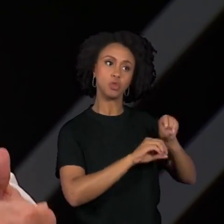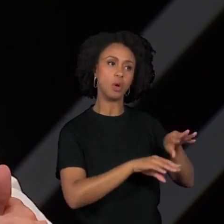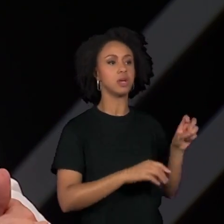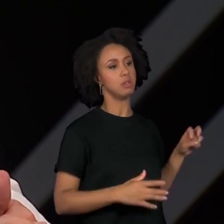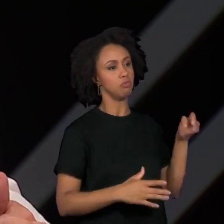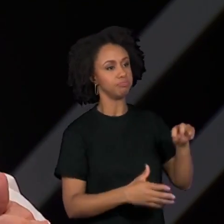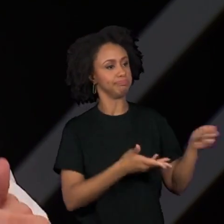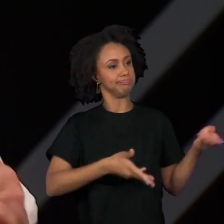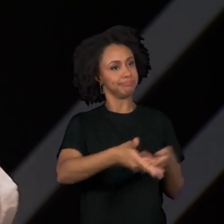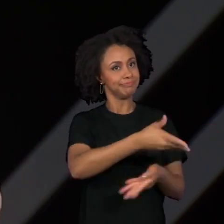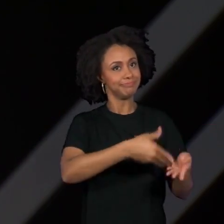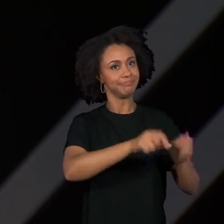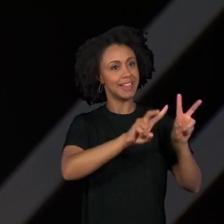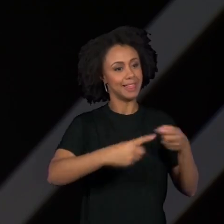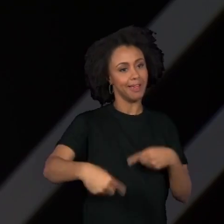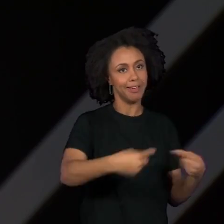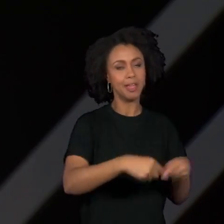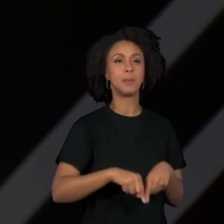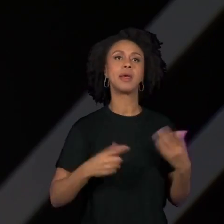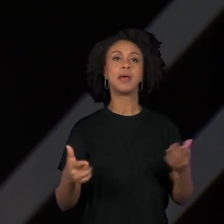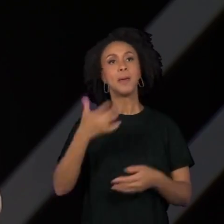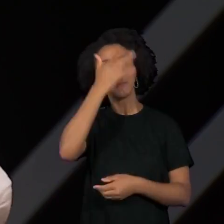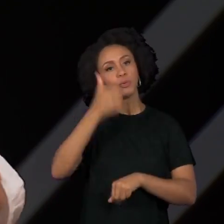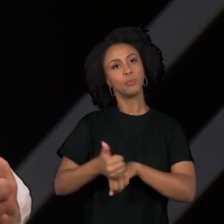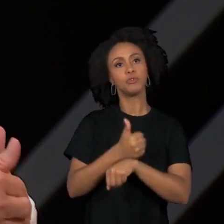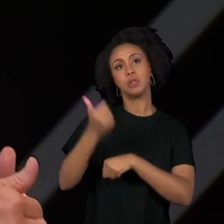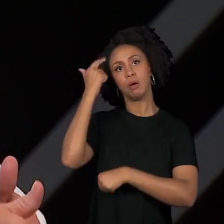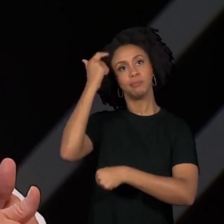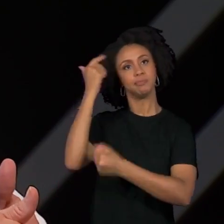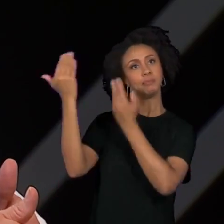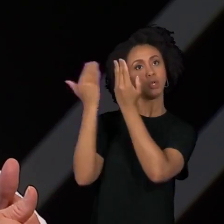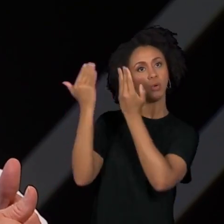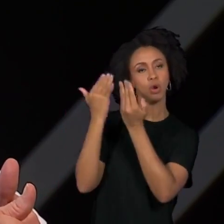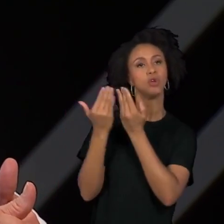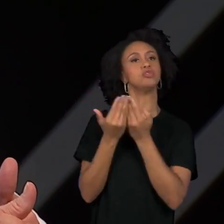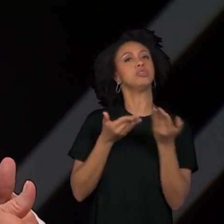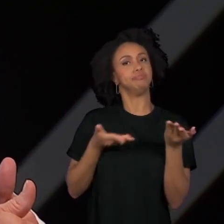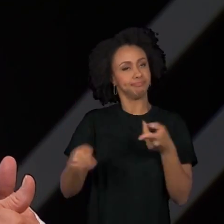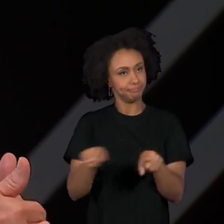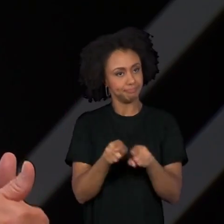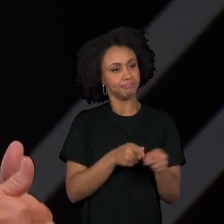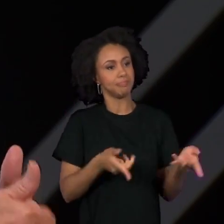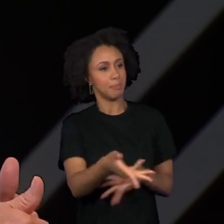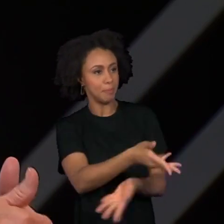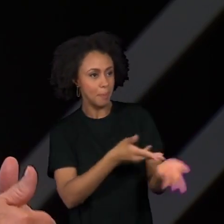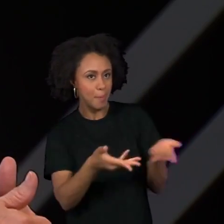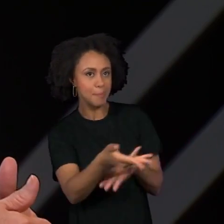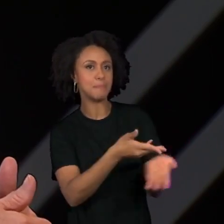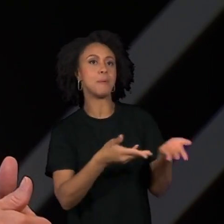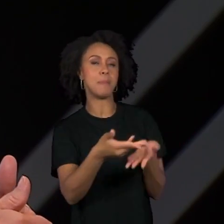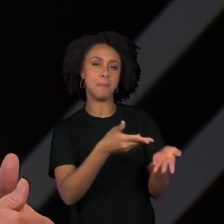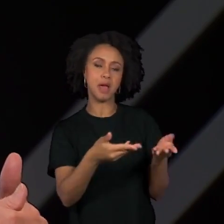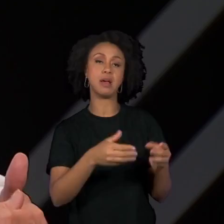mediar a roda de educação, pessoas da psicologia para mediar a roda das